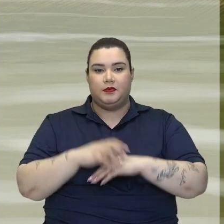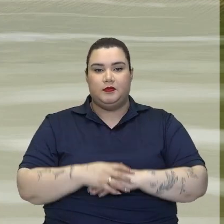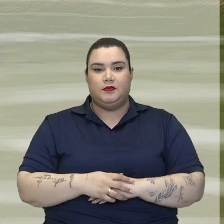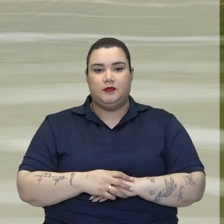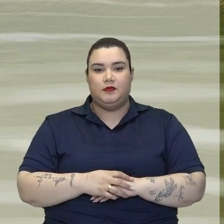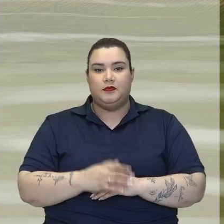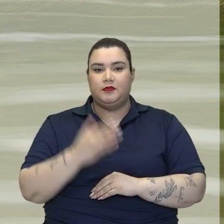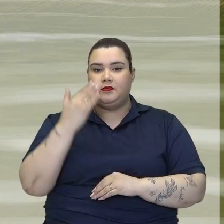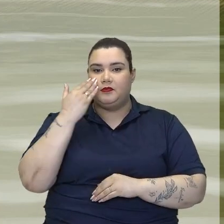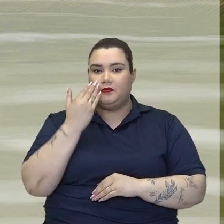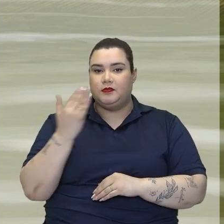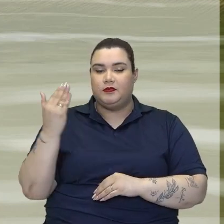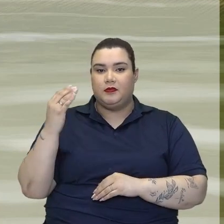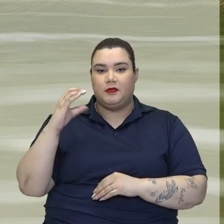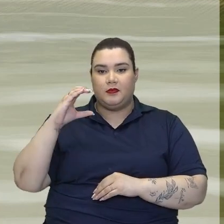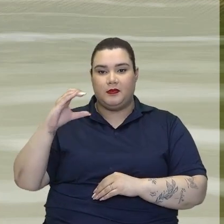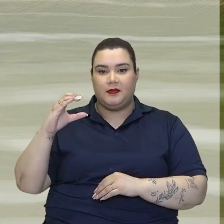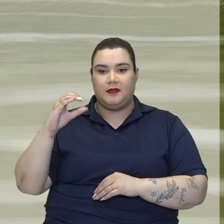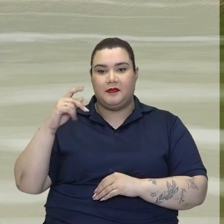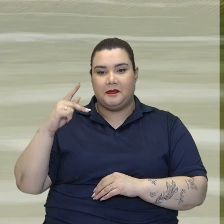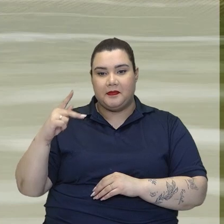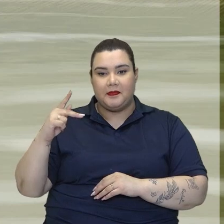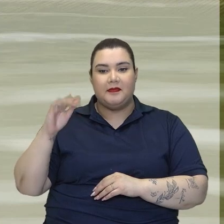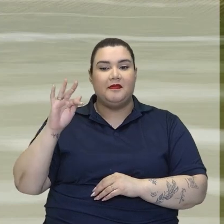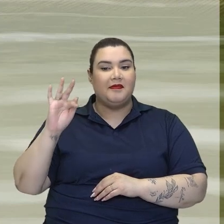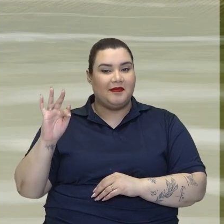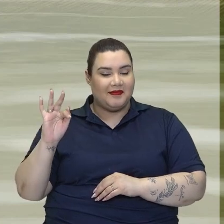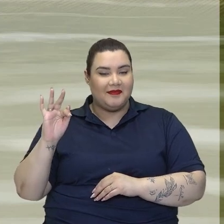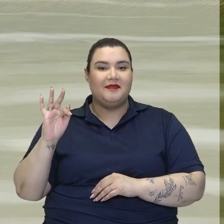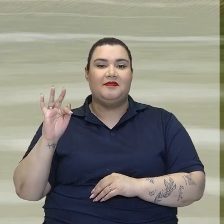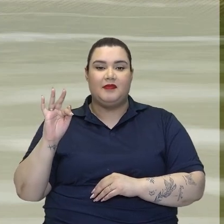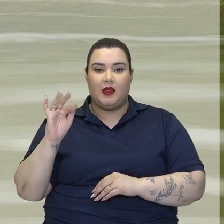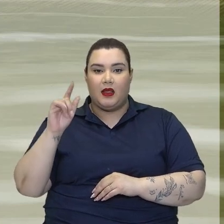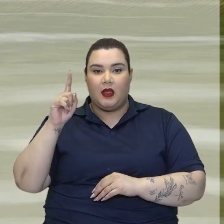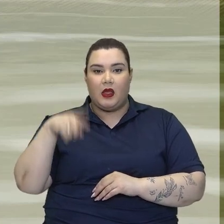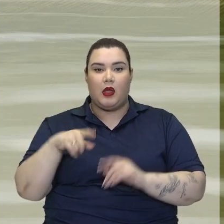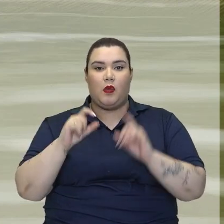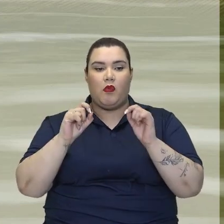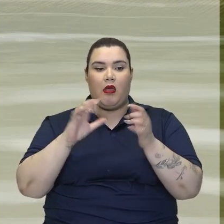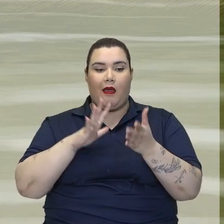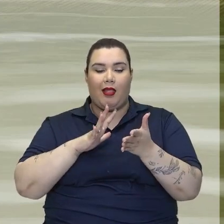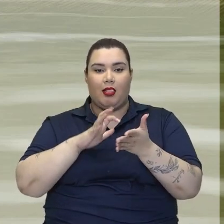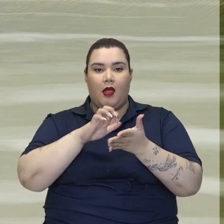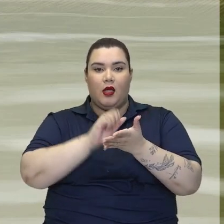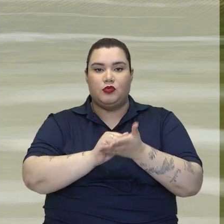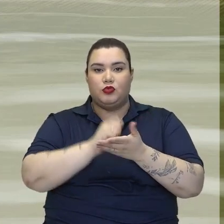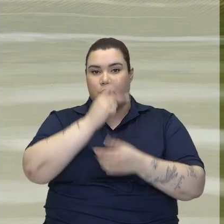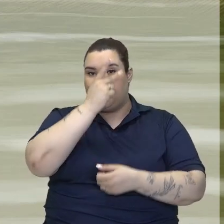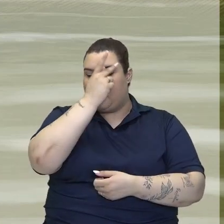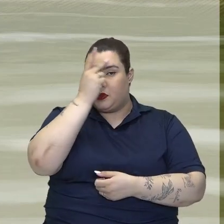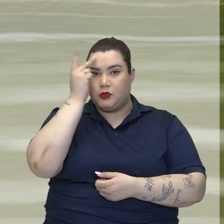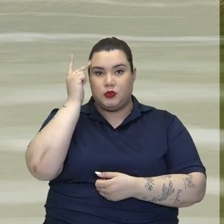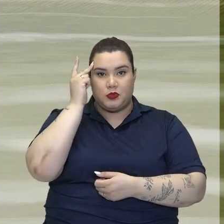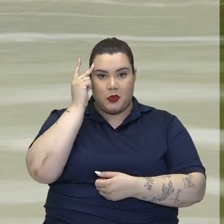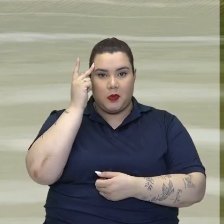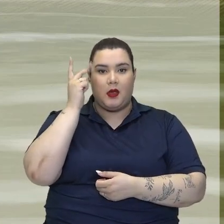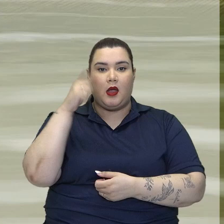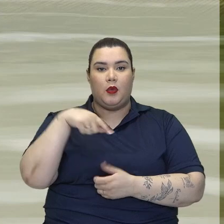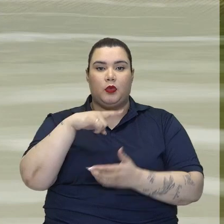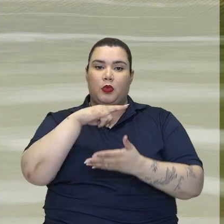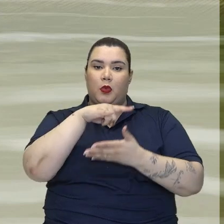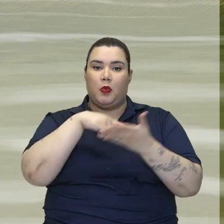aqui também meu CPF, que é o cadastro de pessoa física. Também é um